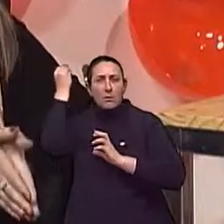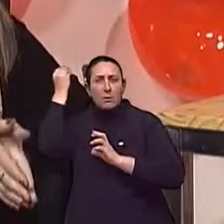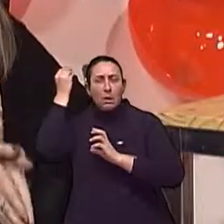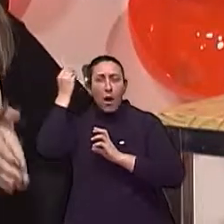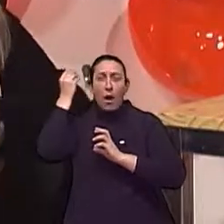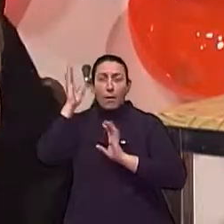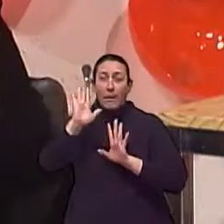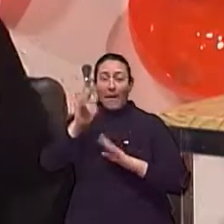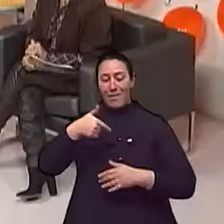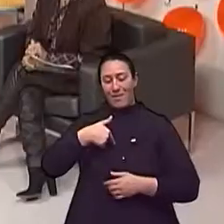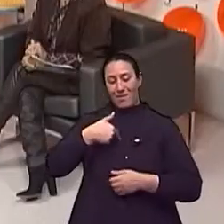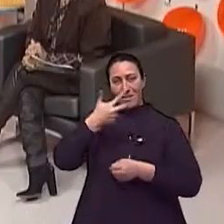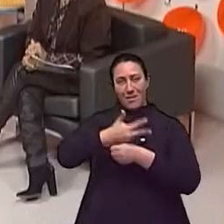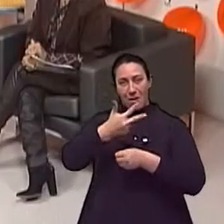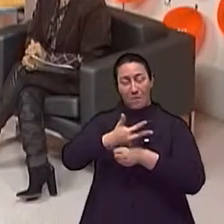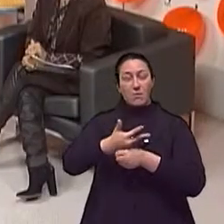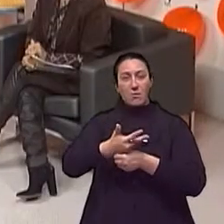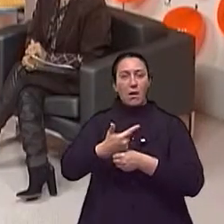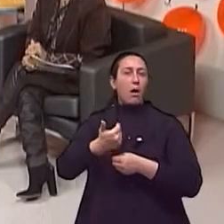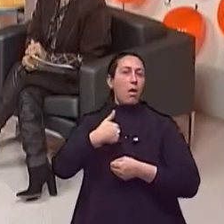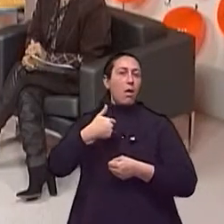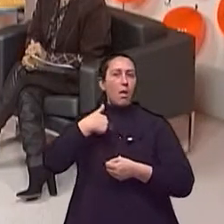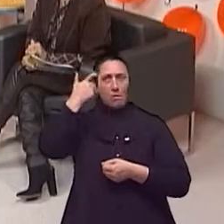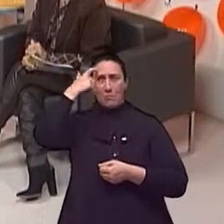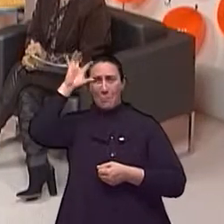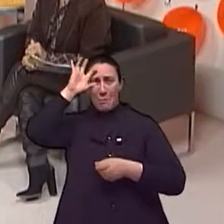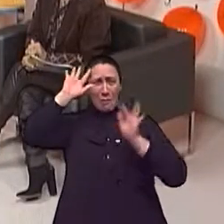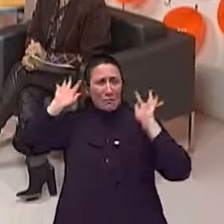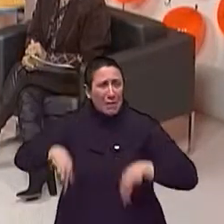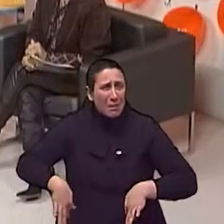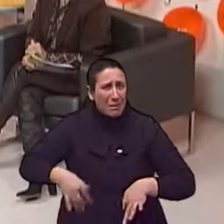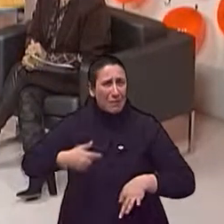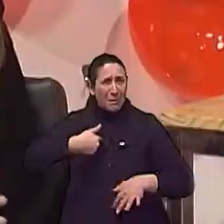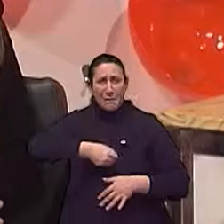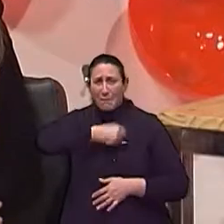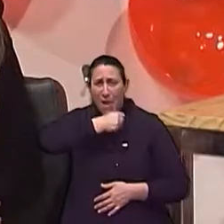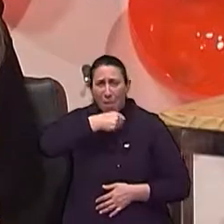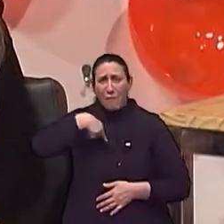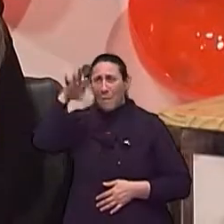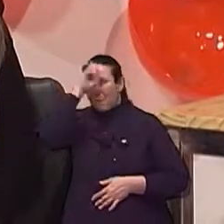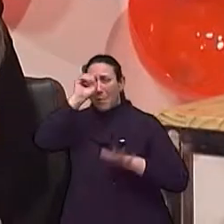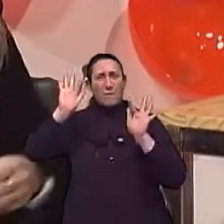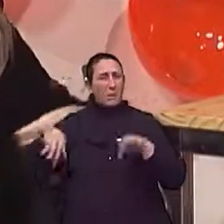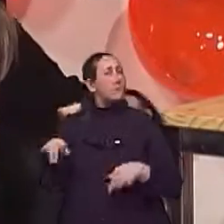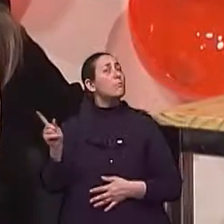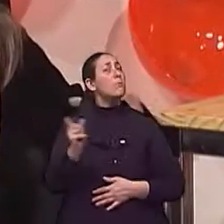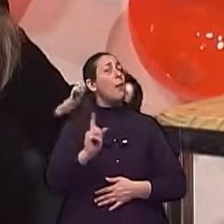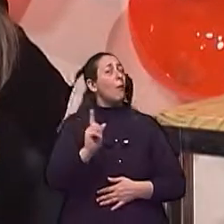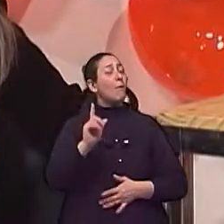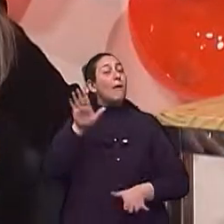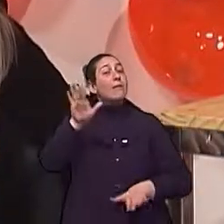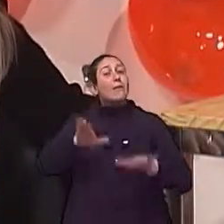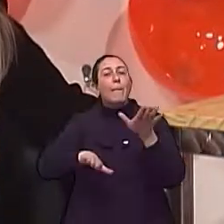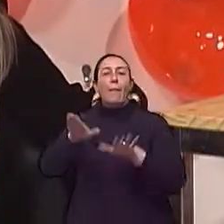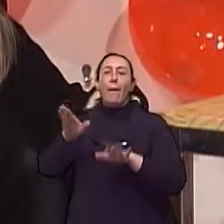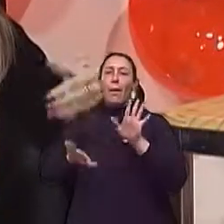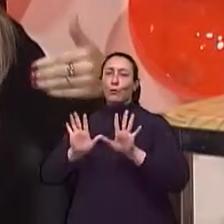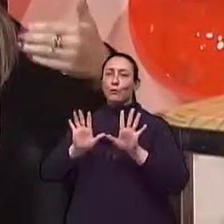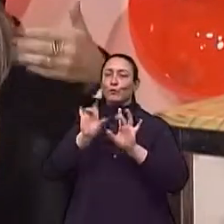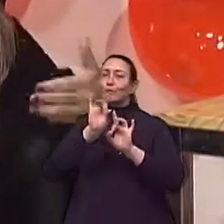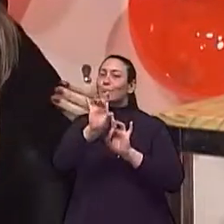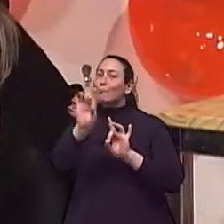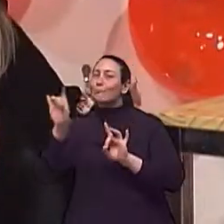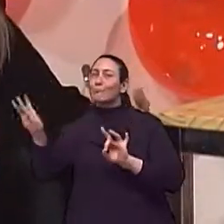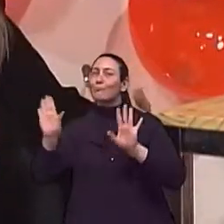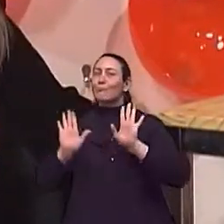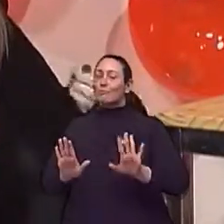idoso não significa que eu não vou ter mais memória que eu não vou mais conseguir aprender nada disso perfeito Então isso é uma questão bastante importante claro que